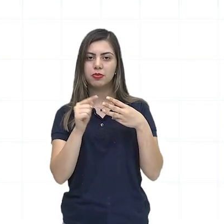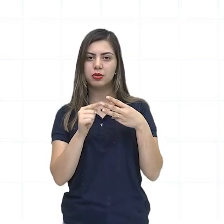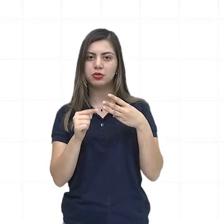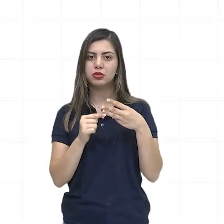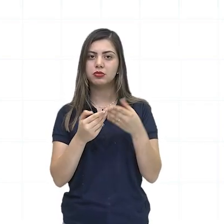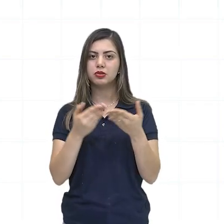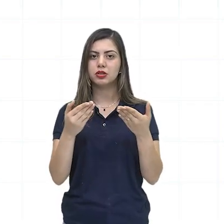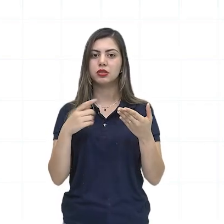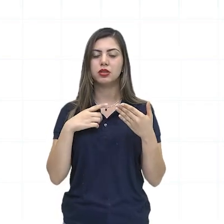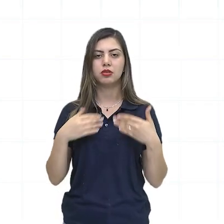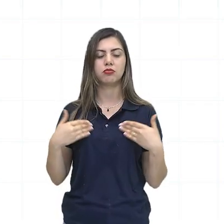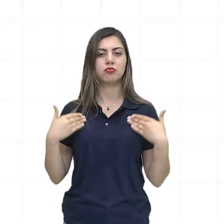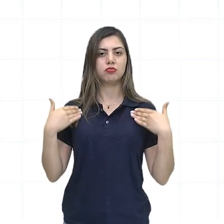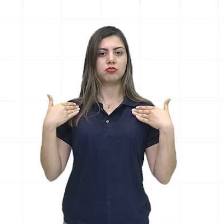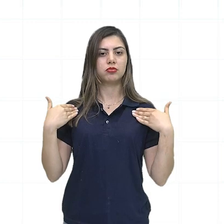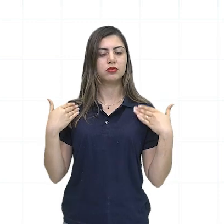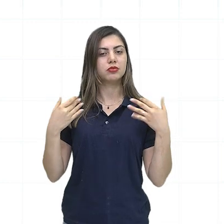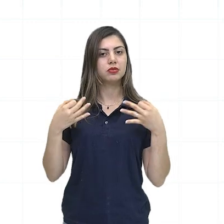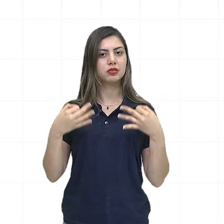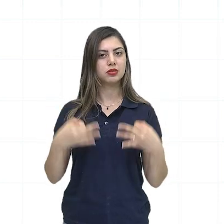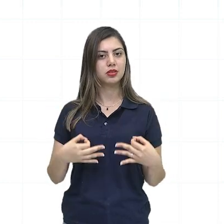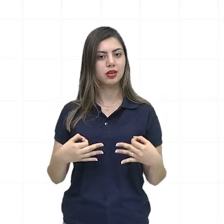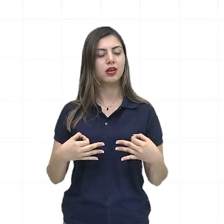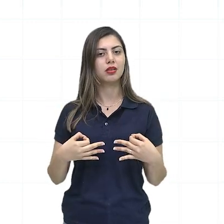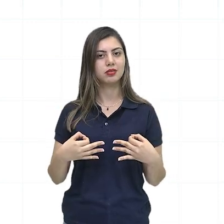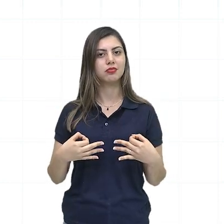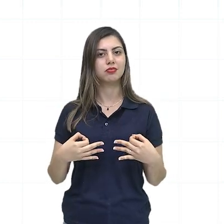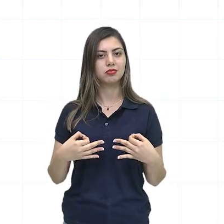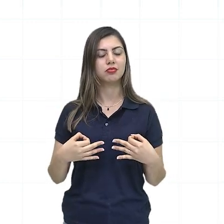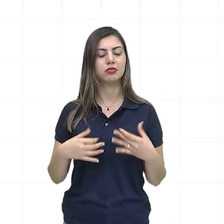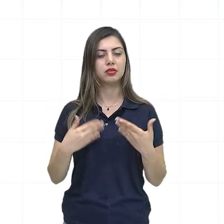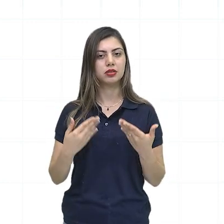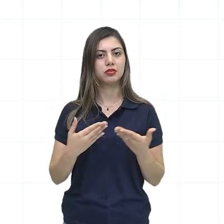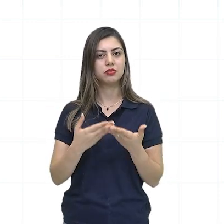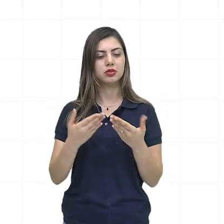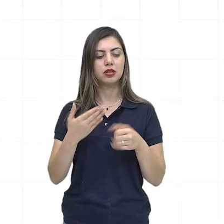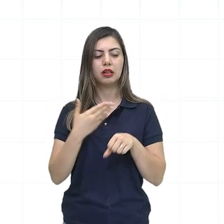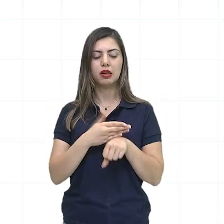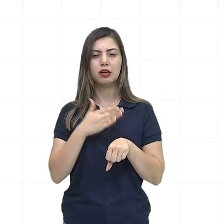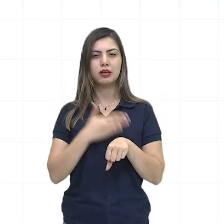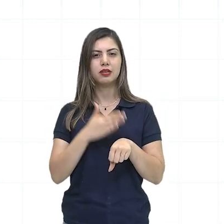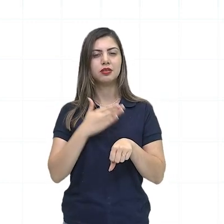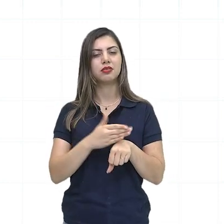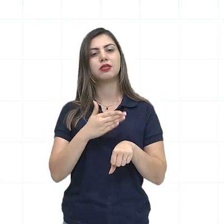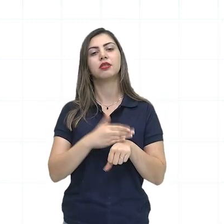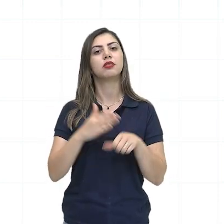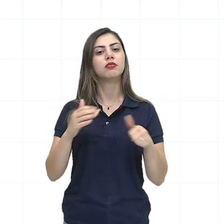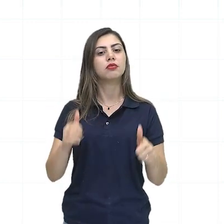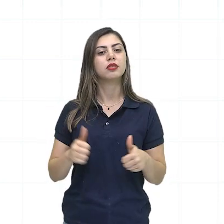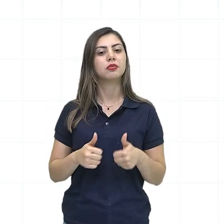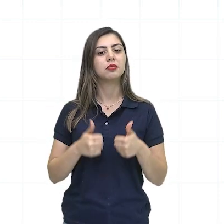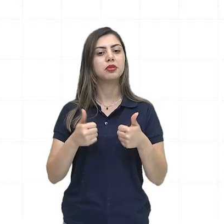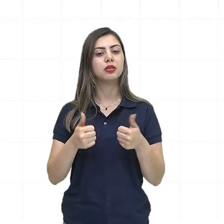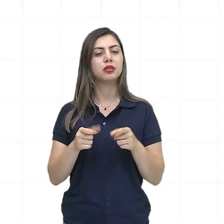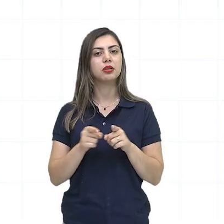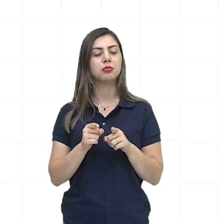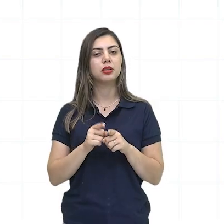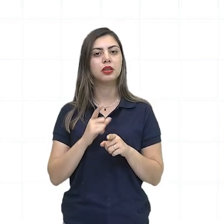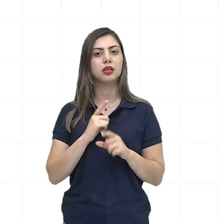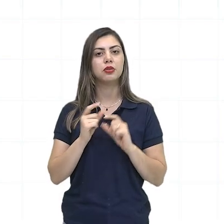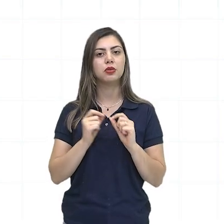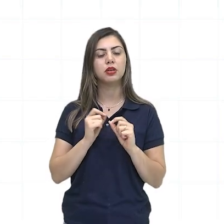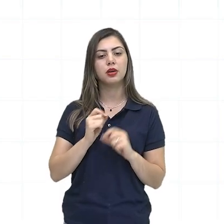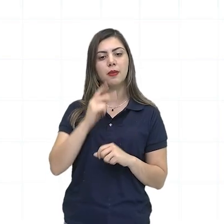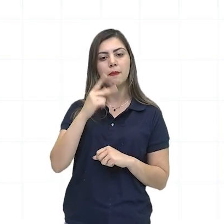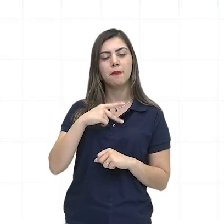uma postura diferenciada. Isso também vai ser melhorado conforme o seu treino. Vai promover a